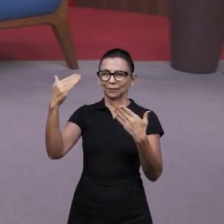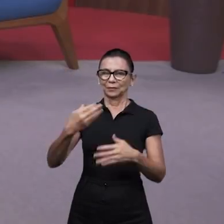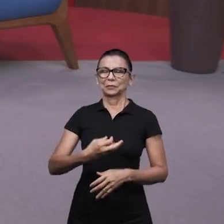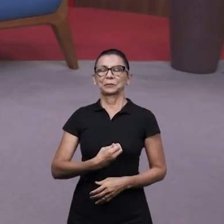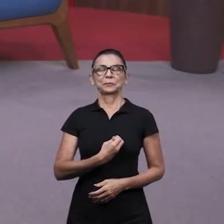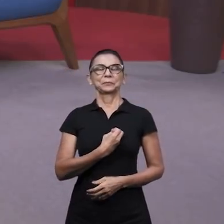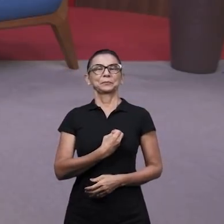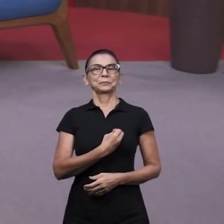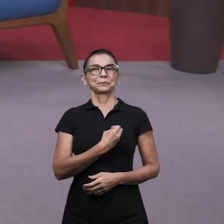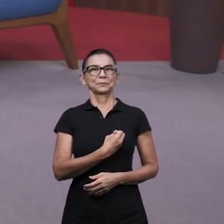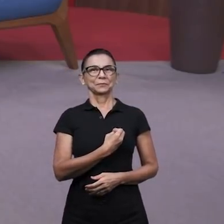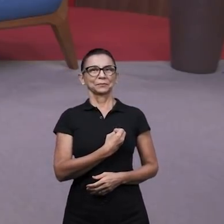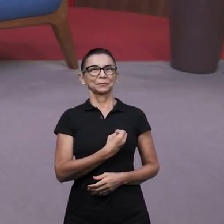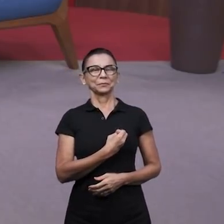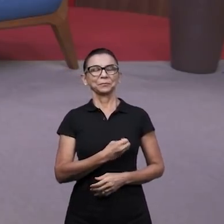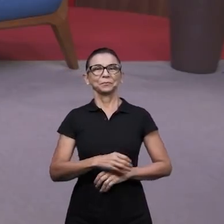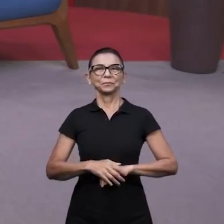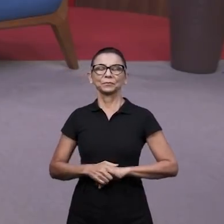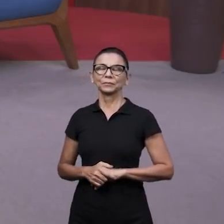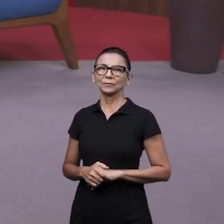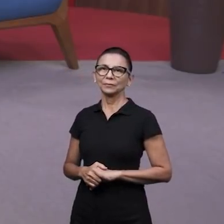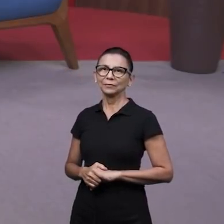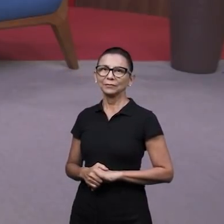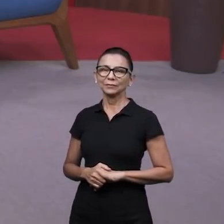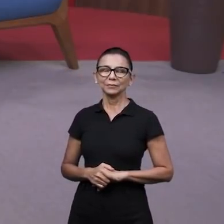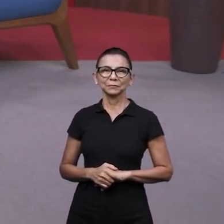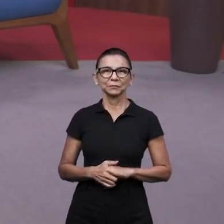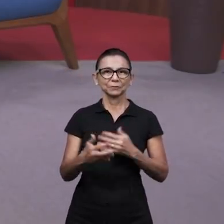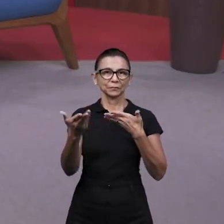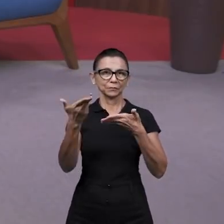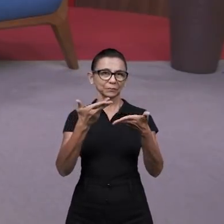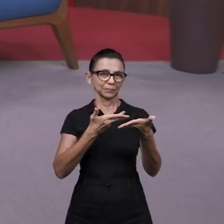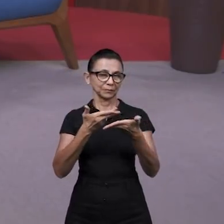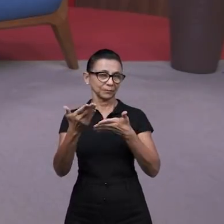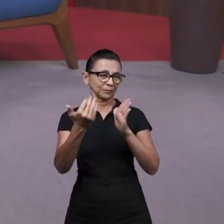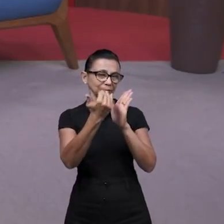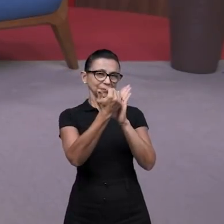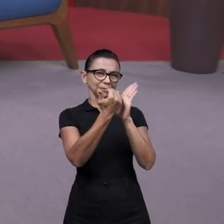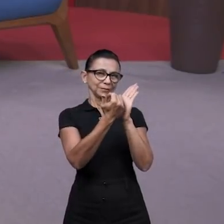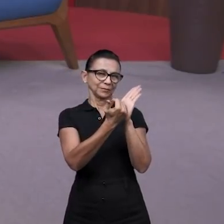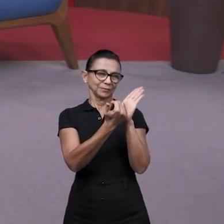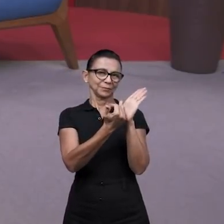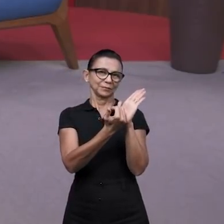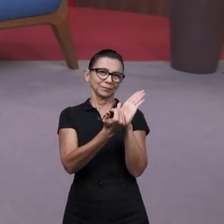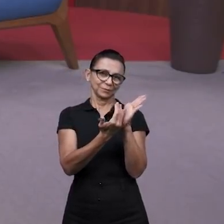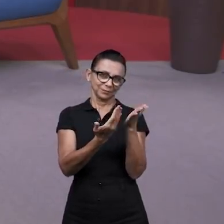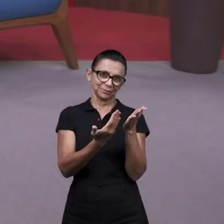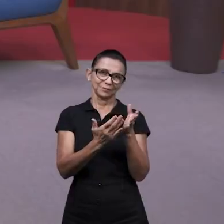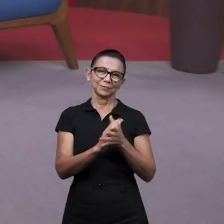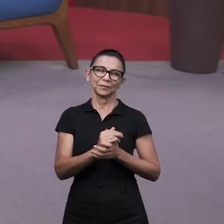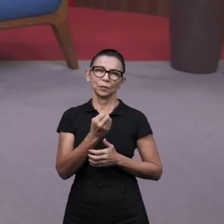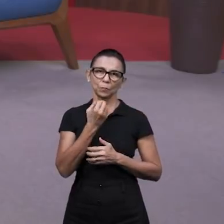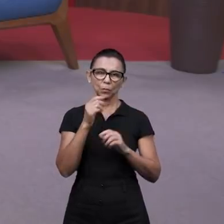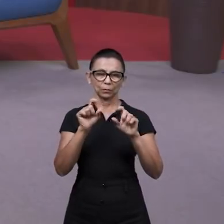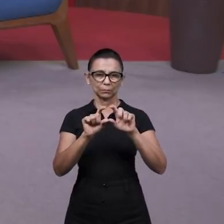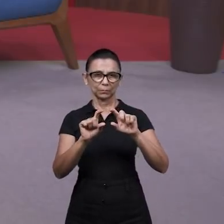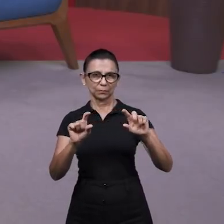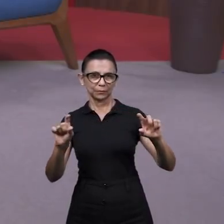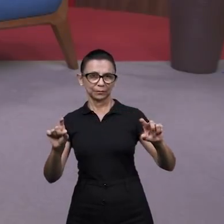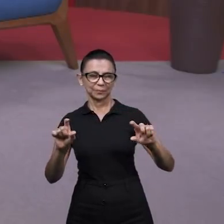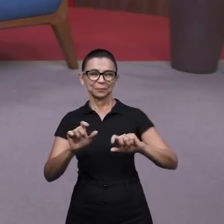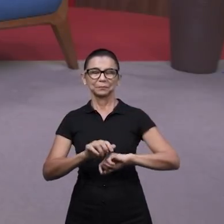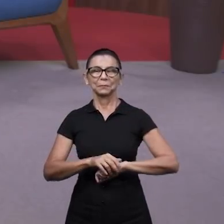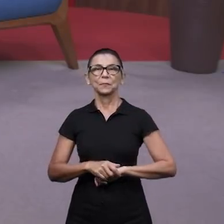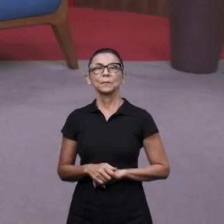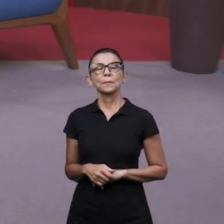sua participação, pelo envio da sua contribuição para o programa, né? Contribuição na forma de um texto. E